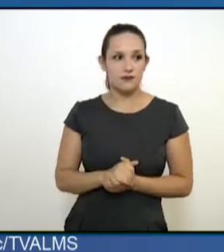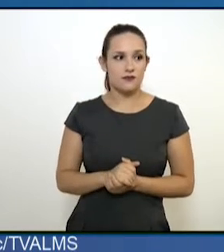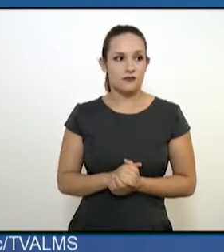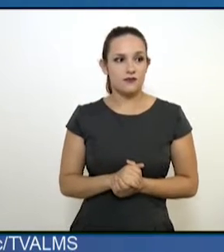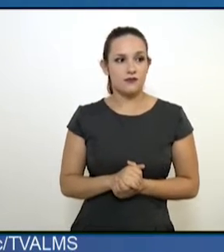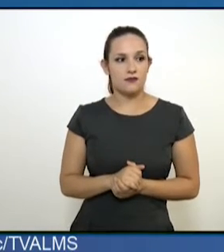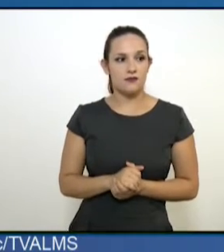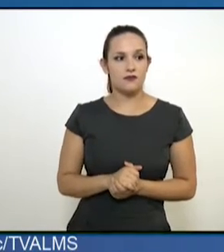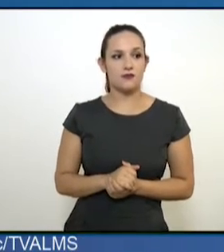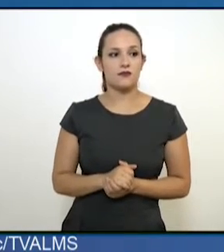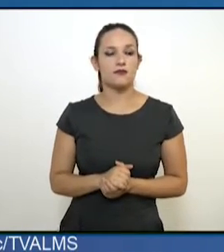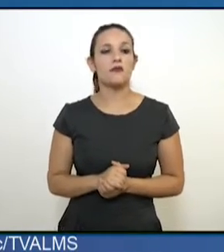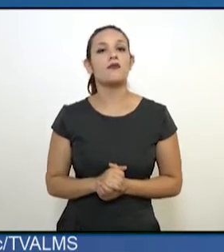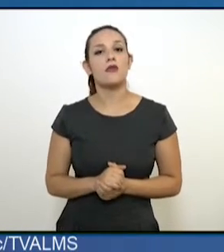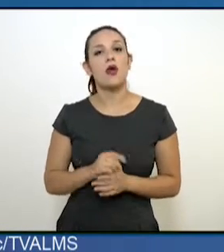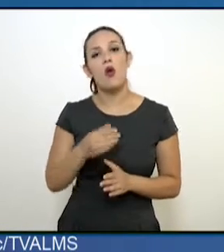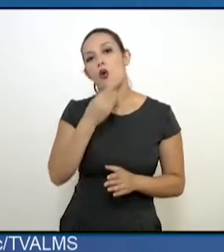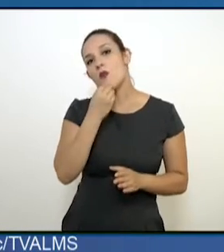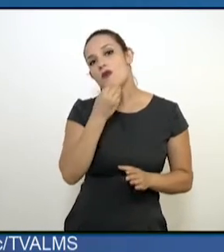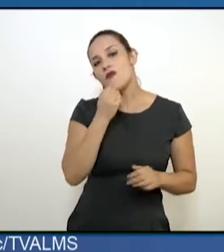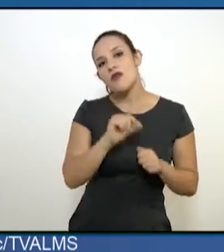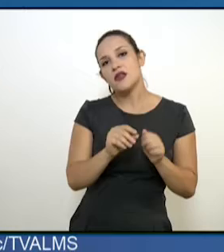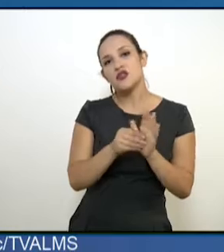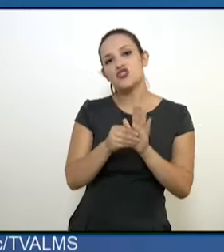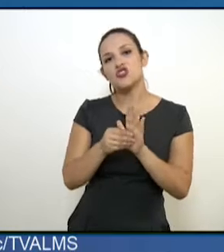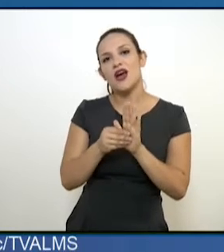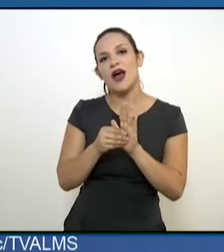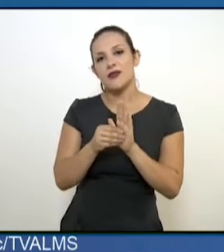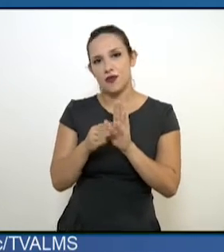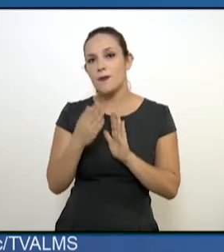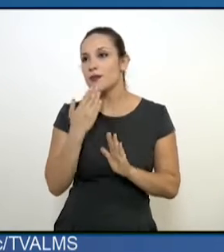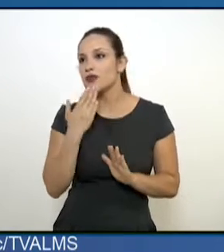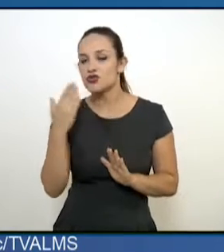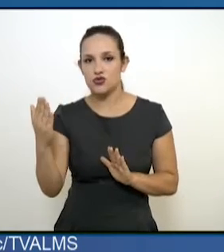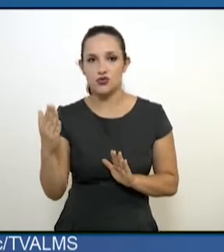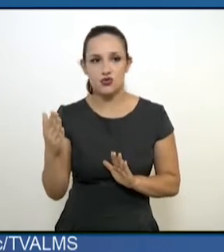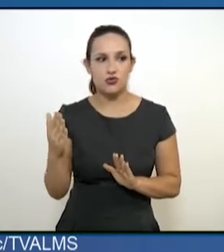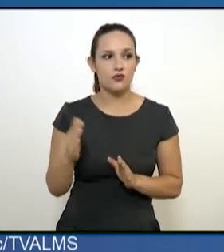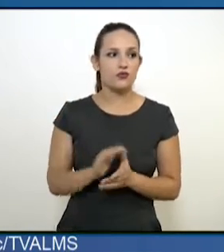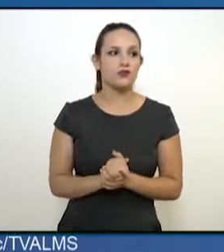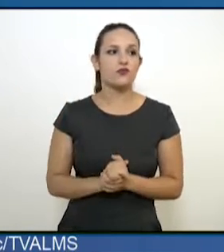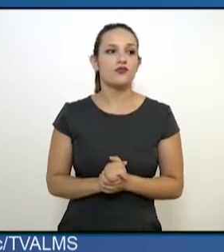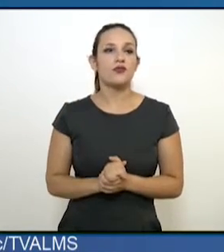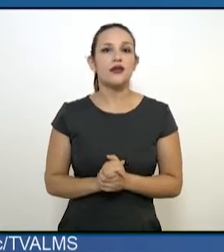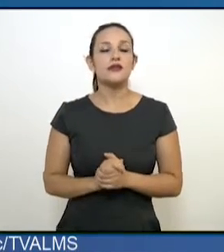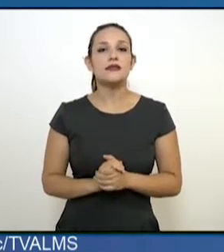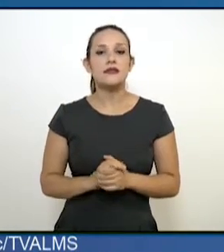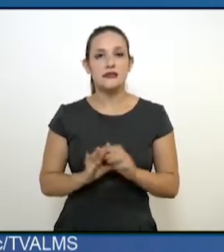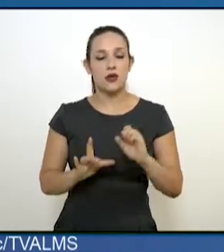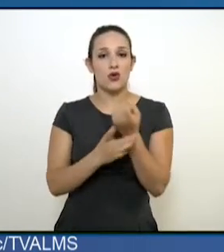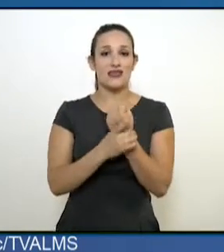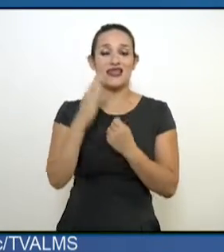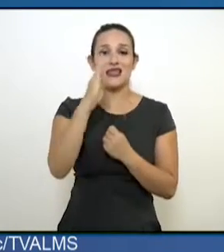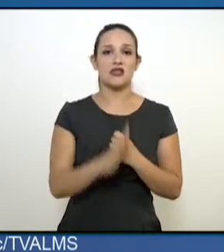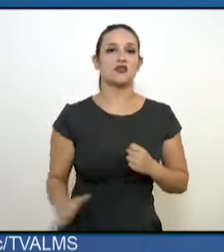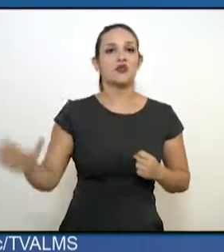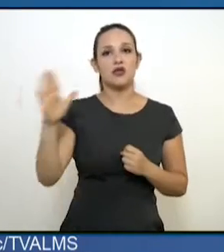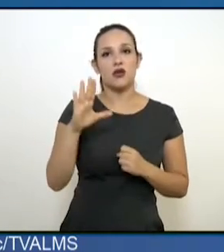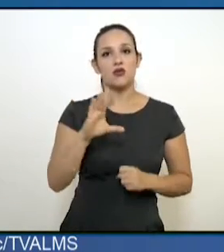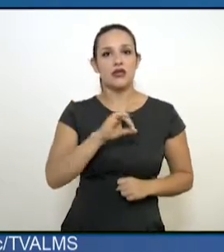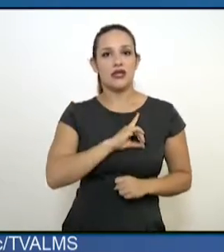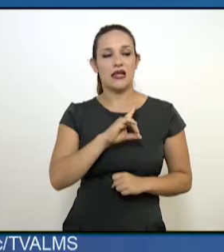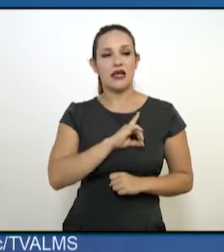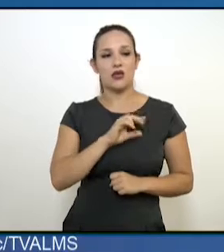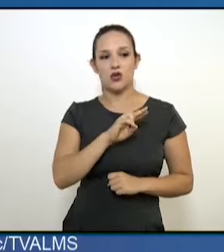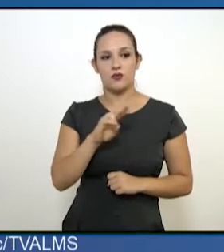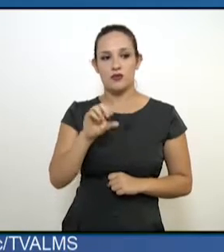o comando da Polícia Federal o delegado Segovia, que